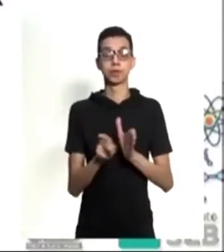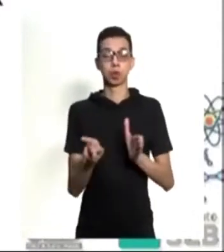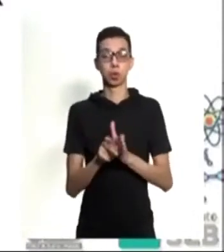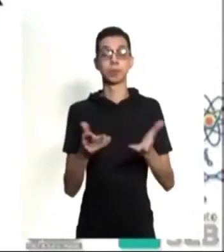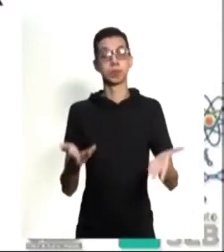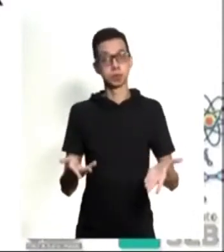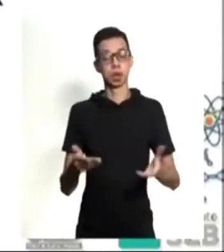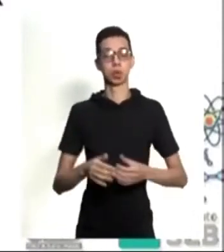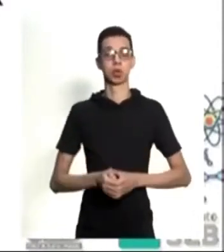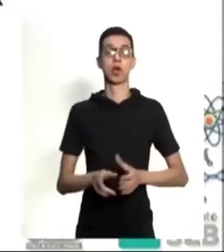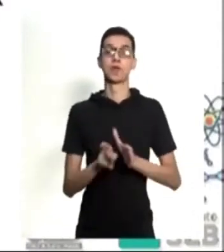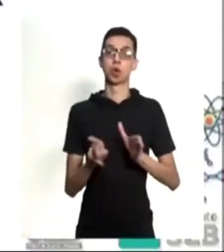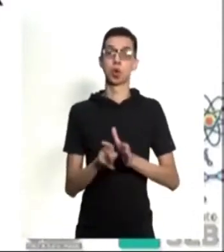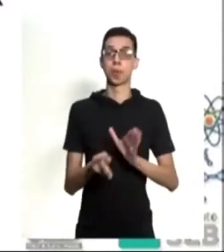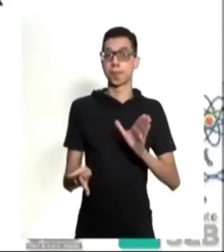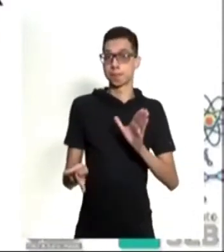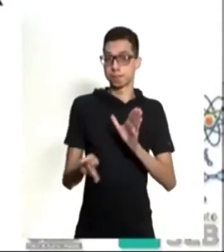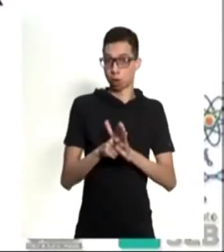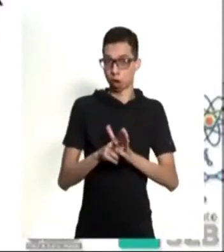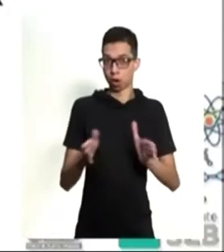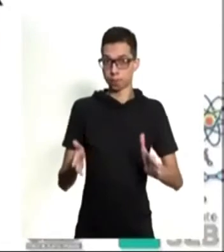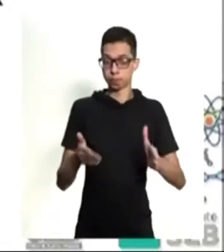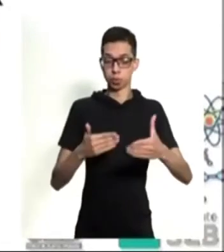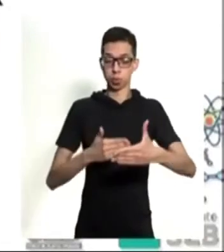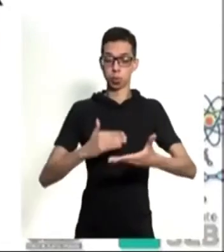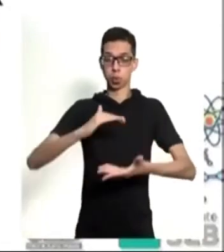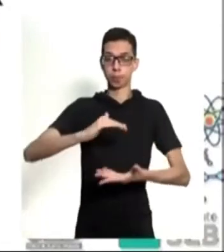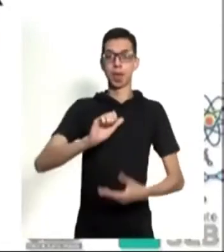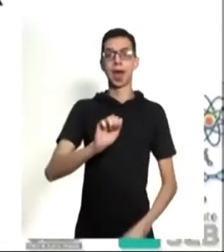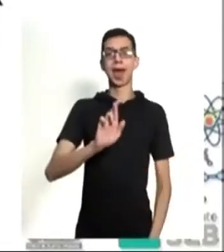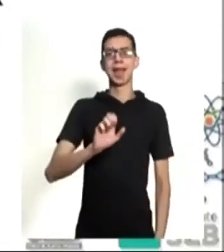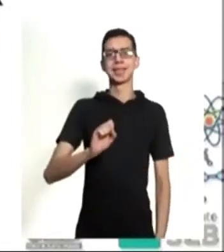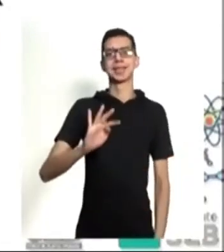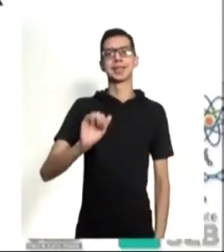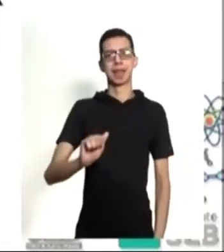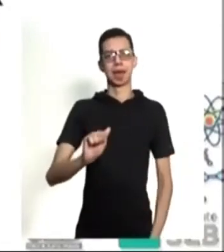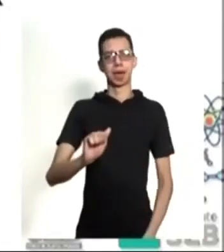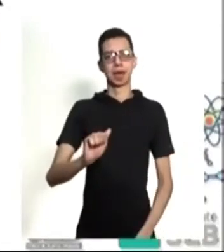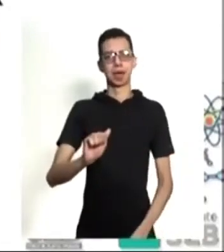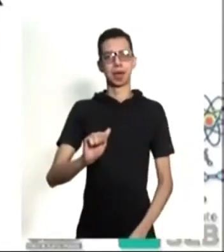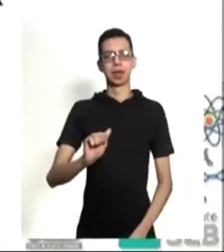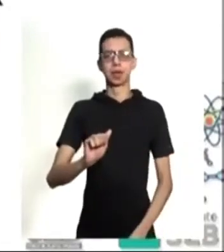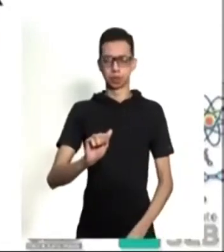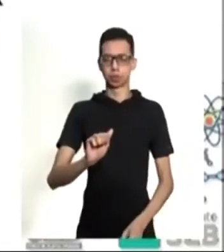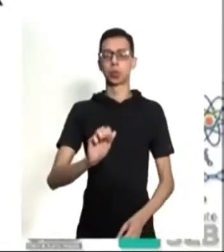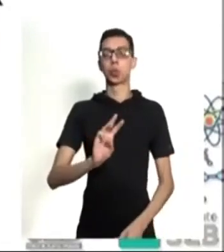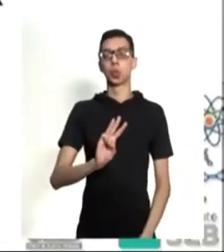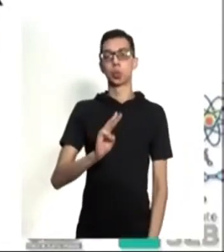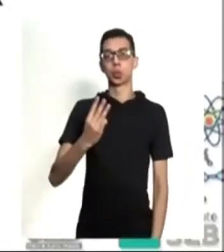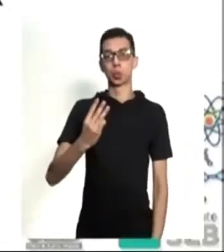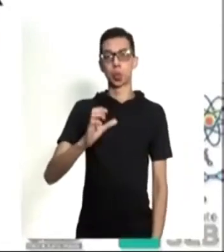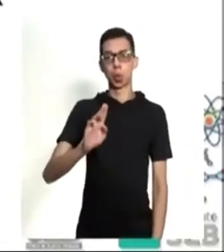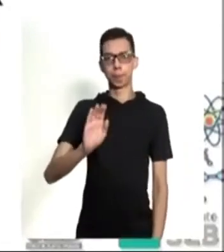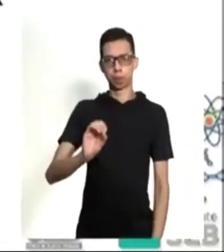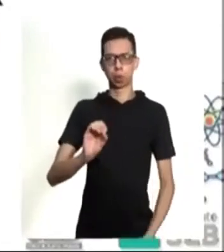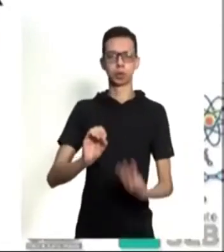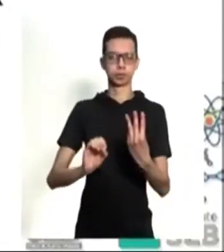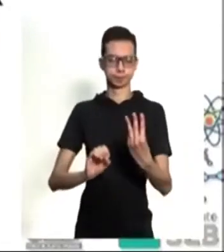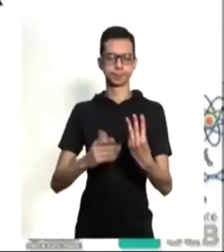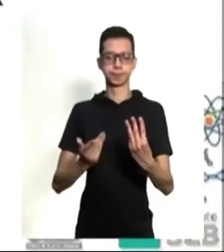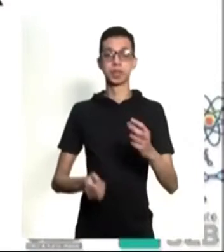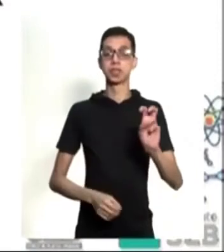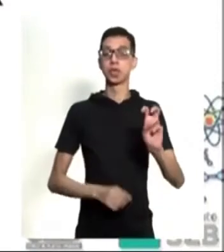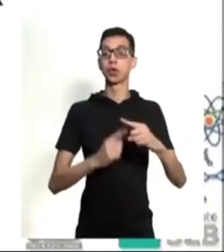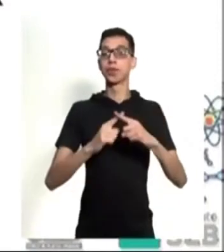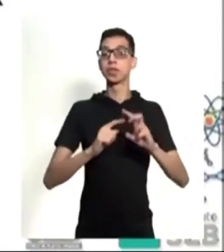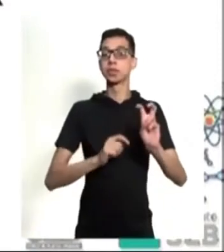cubo. Volume do cubo, aresta ao cubo. X ao cubo. Como x vale 5, 5 ao cubo. 5 vezes 5,